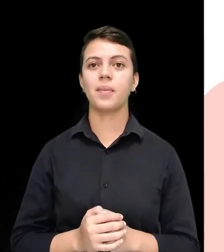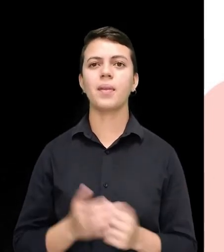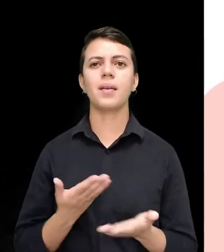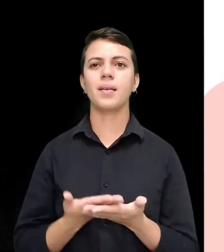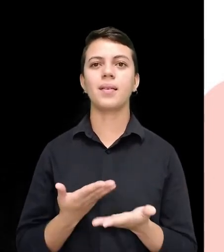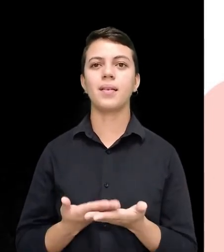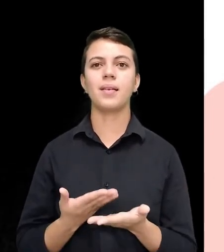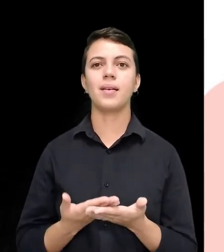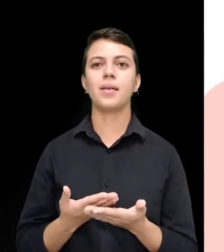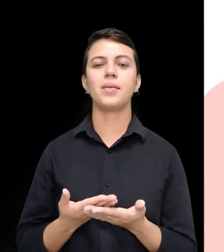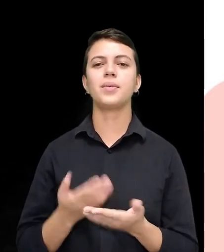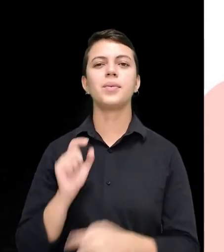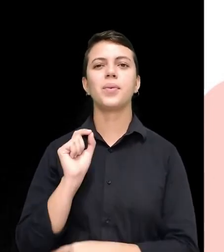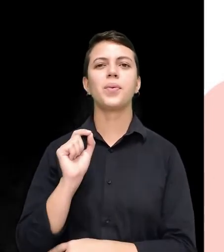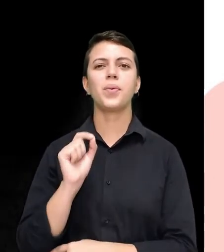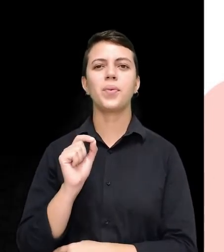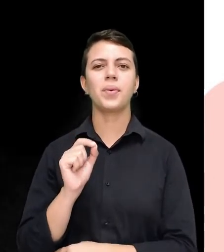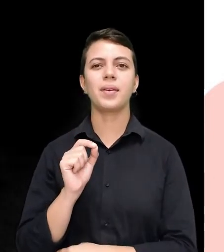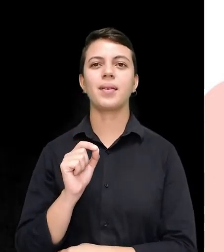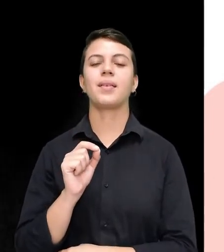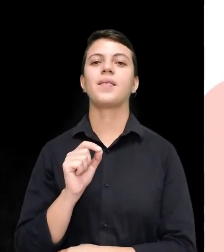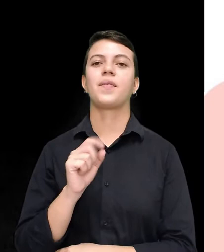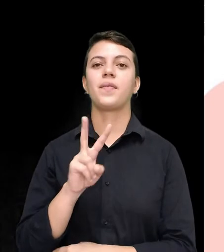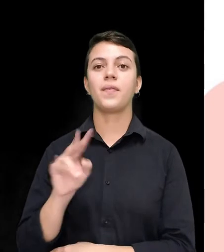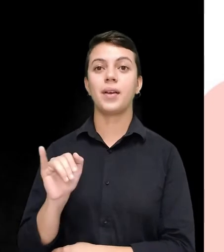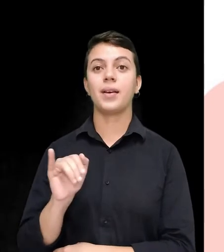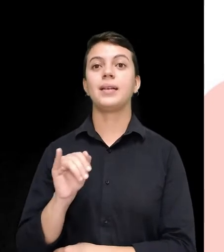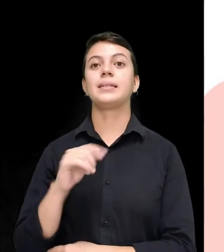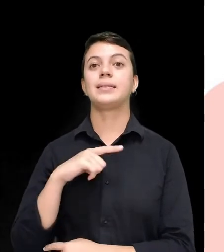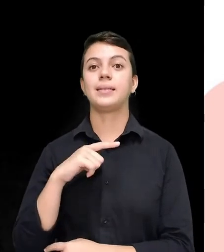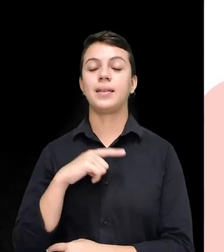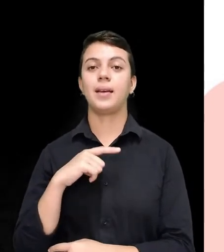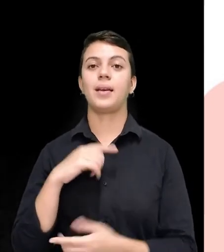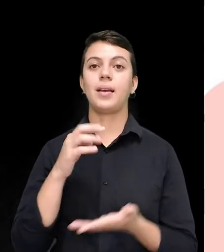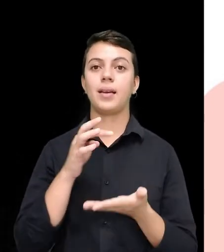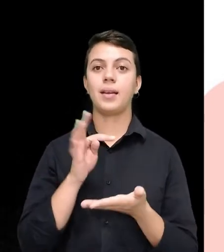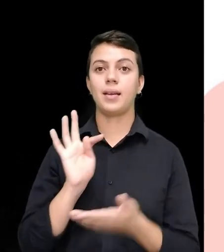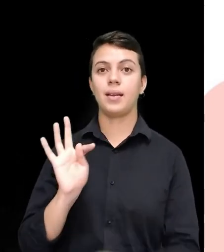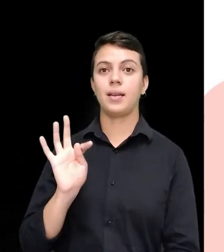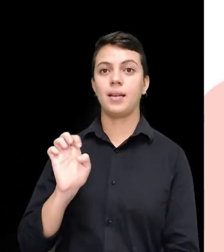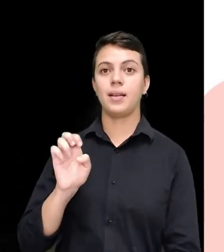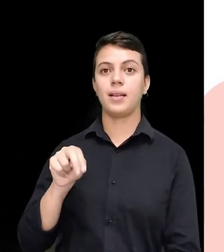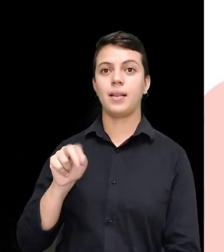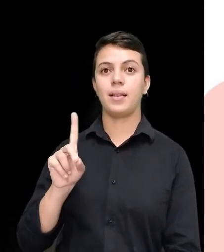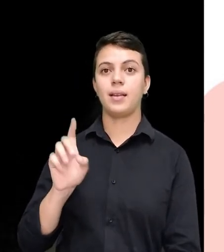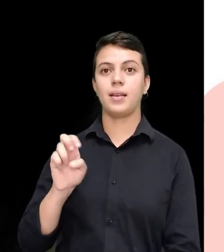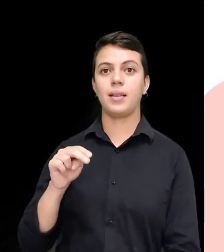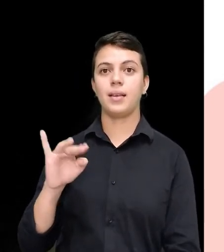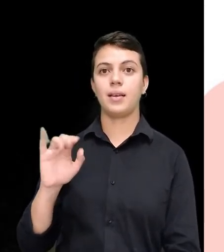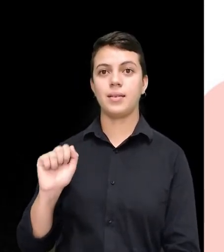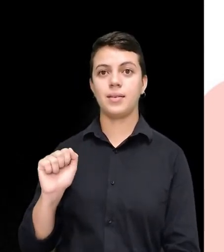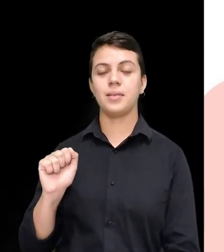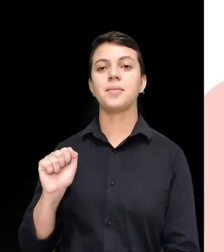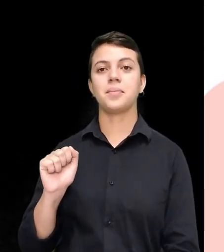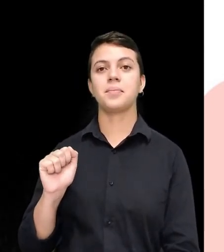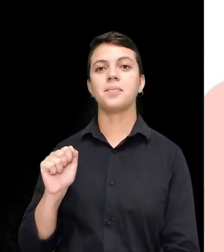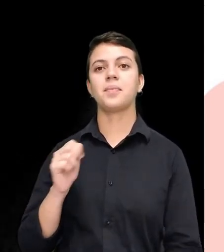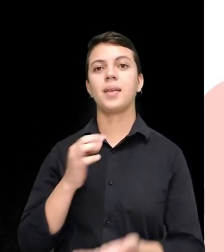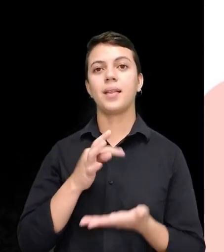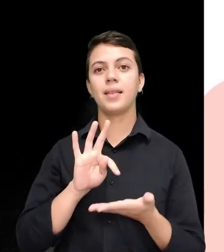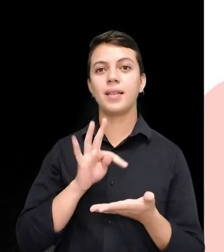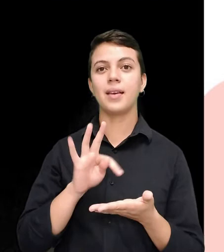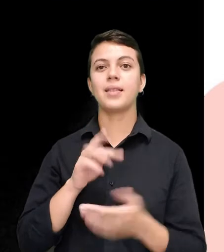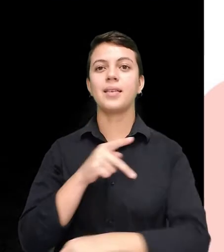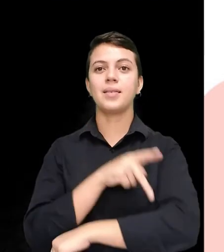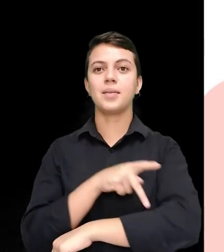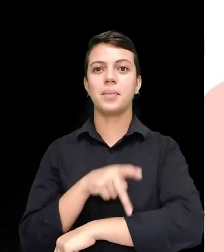de hoje, nós vamos estudar um pouco mais sobre as tendências pedagógicas na prática escolar. Acredito que